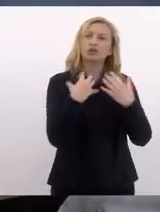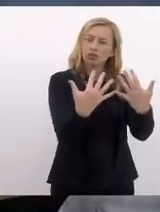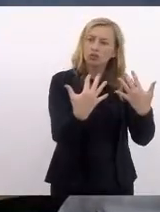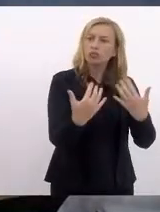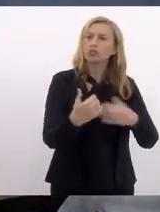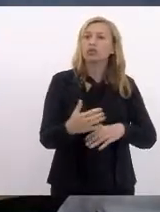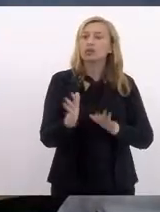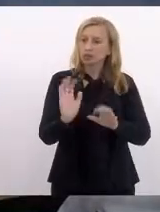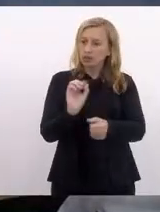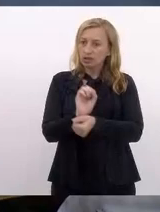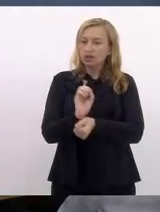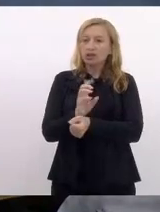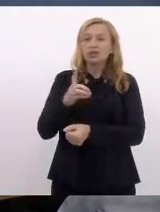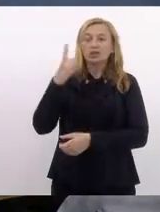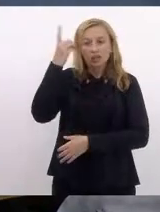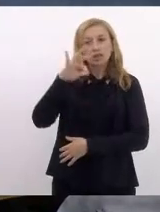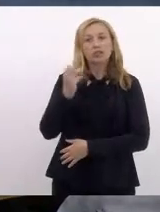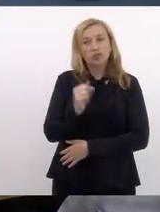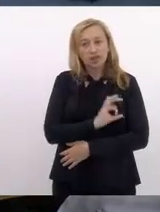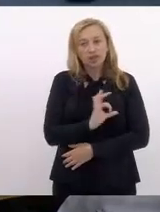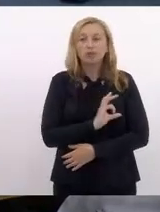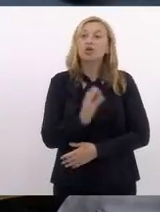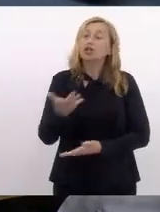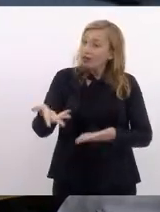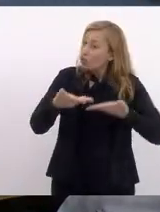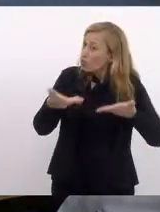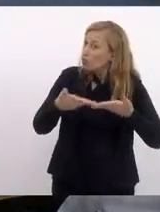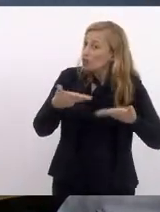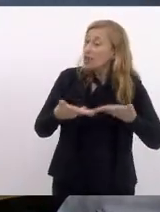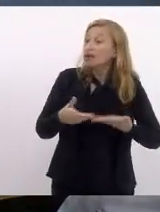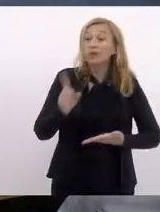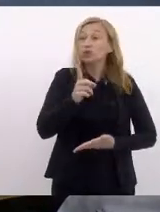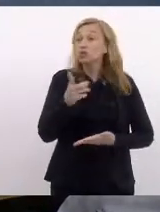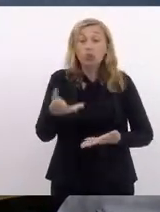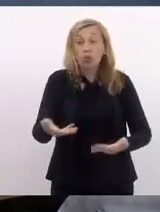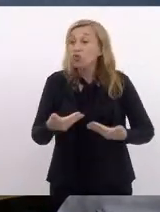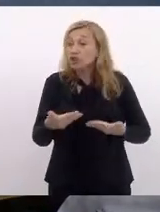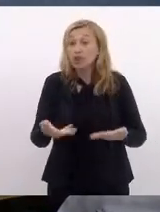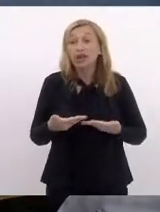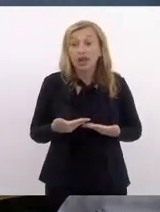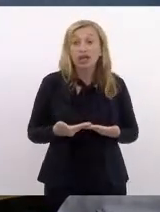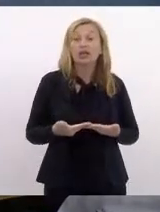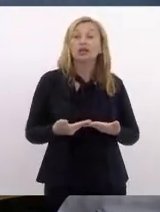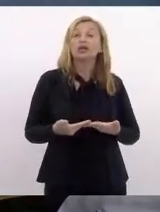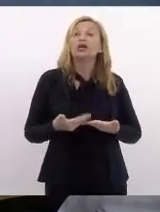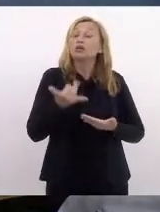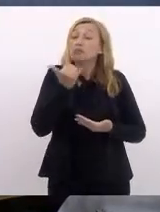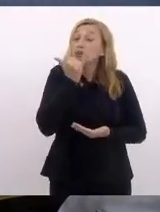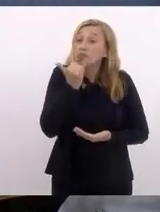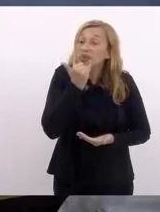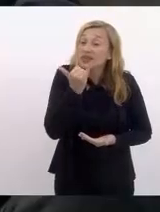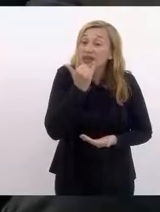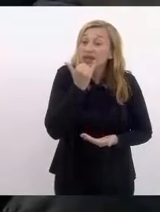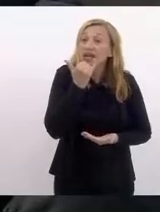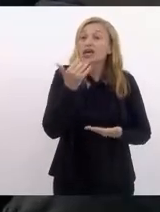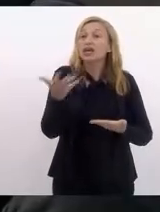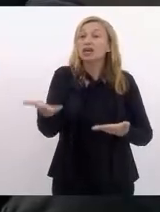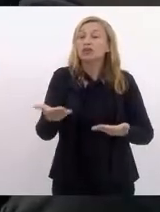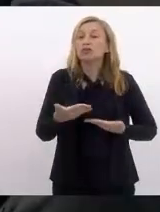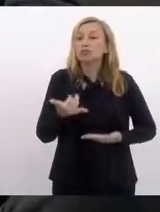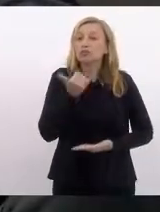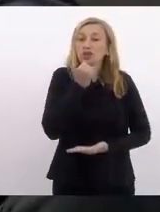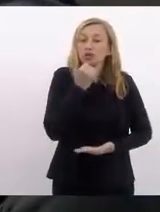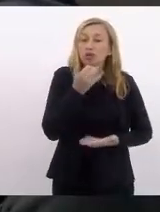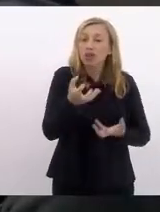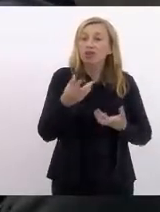pública letra mata pessoal sejam vinha ter convidados mas eu não convidei Deputado Deputado da Mata me perdoe Eu não convidei